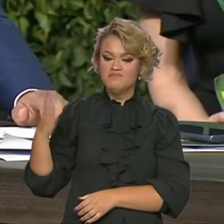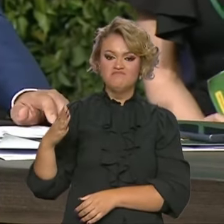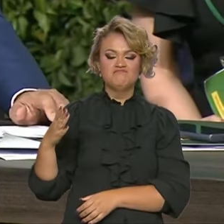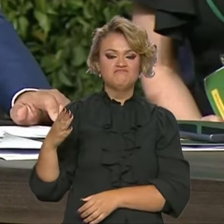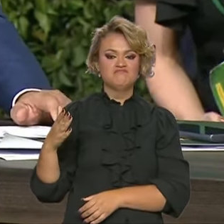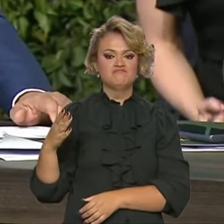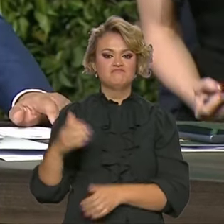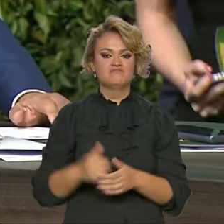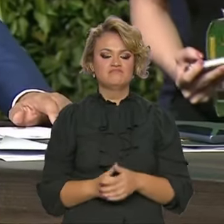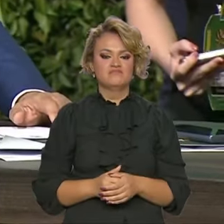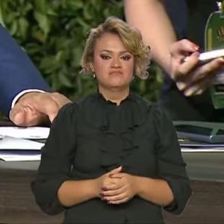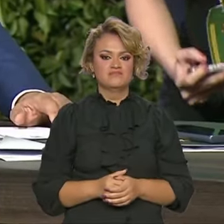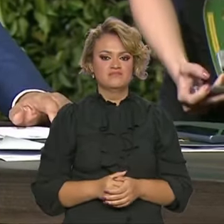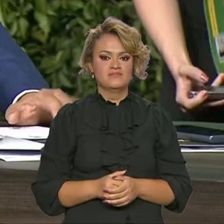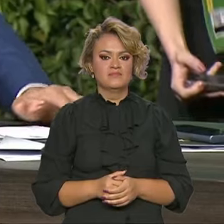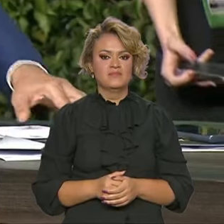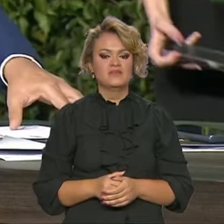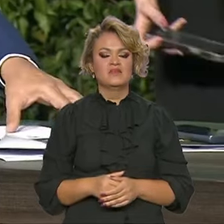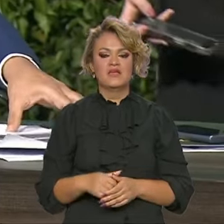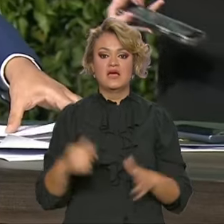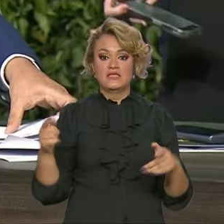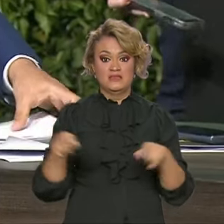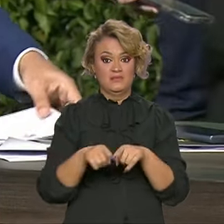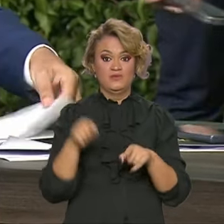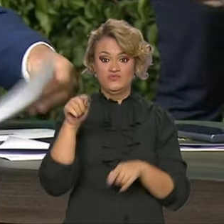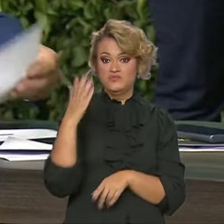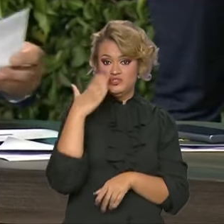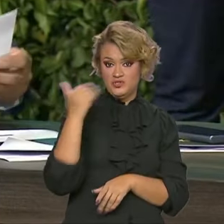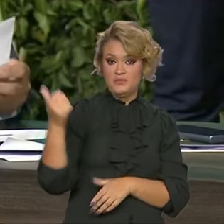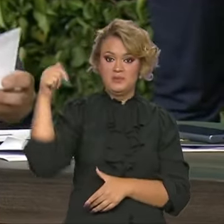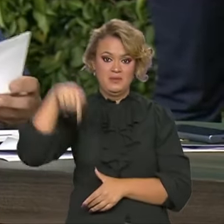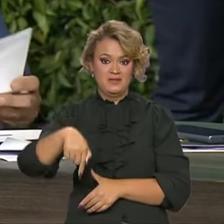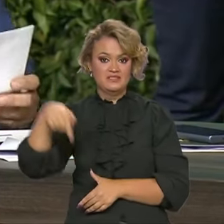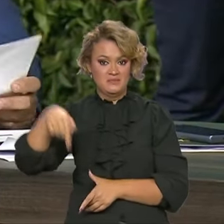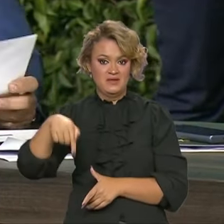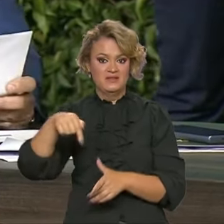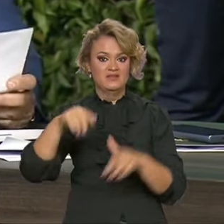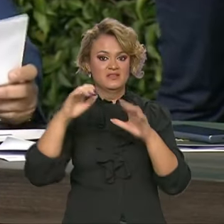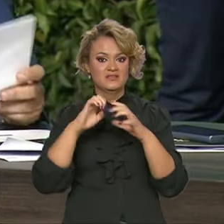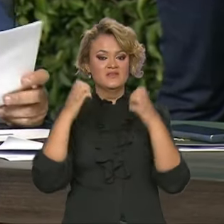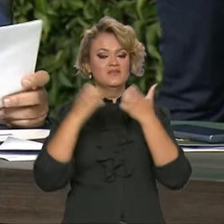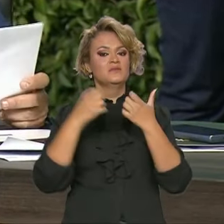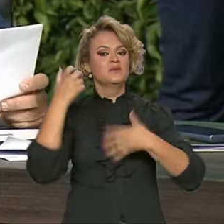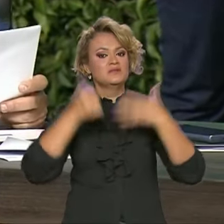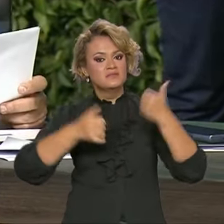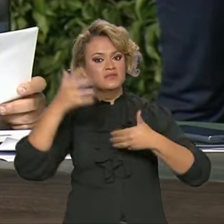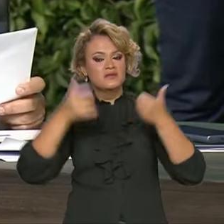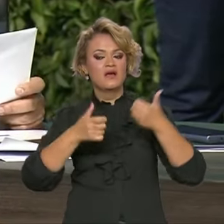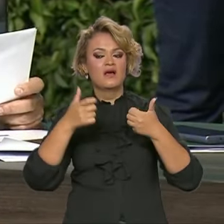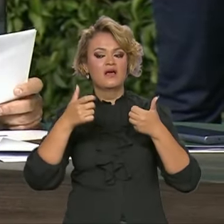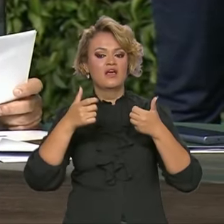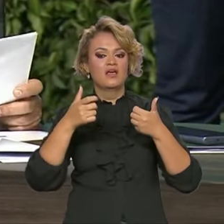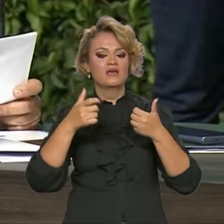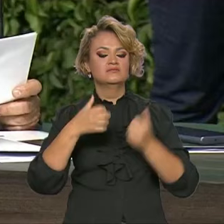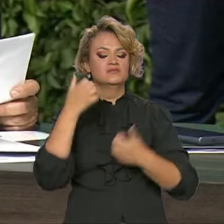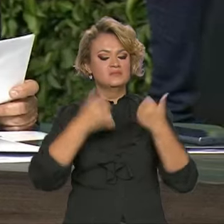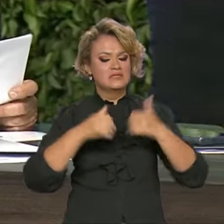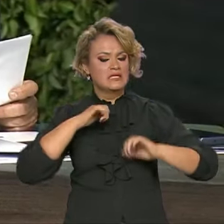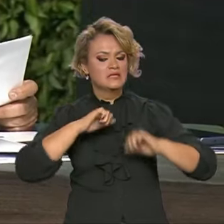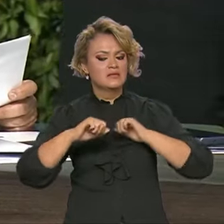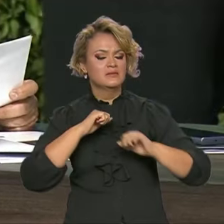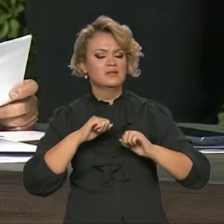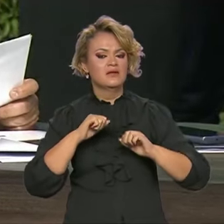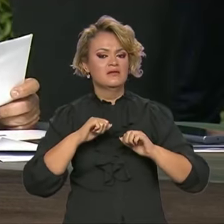ter sido convocado por Vossa Excelência para aqui poder discutir e